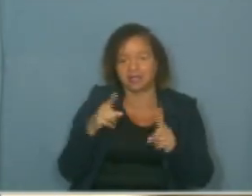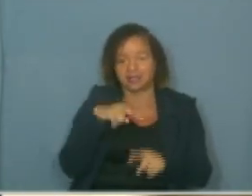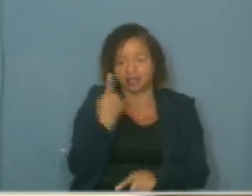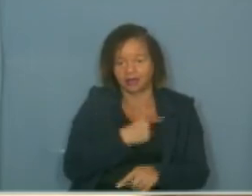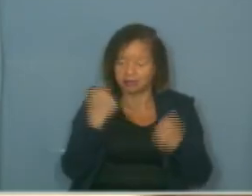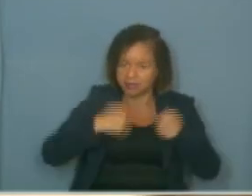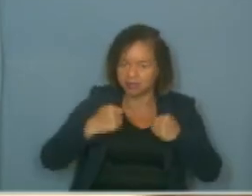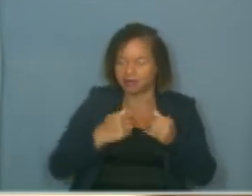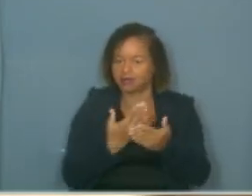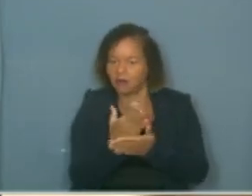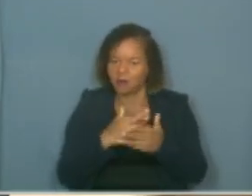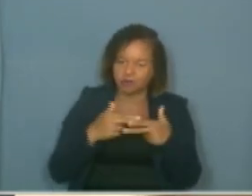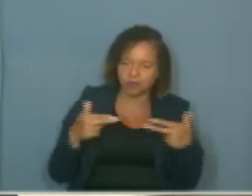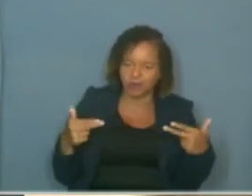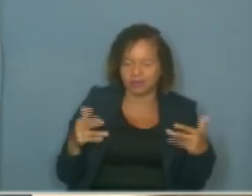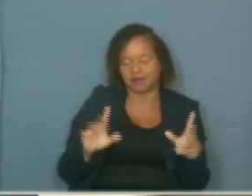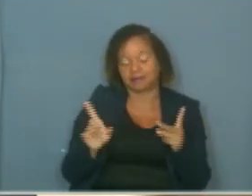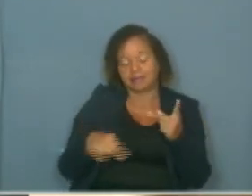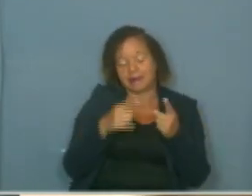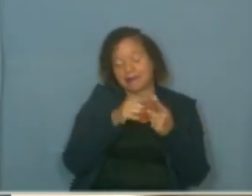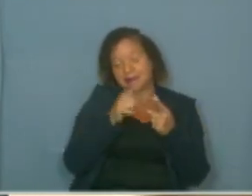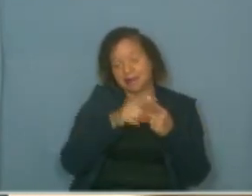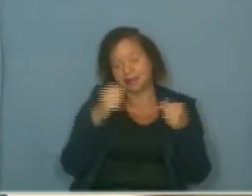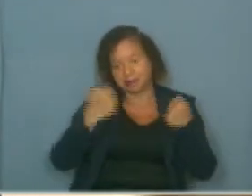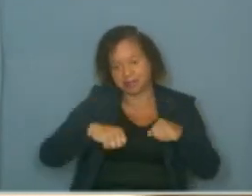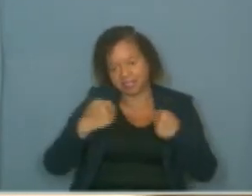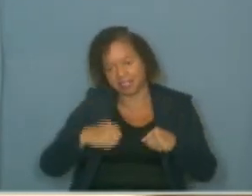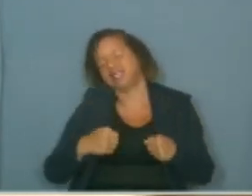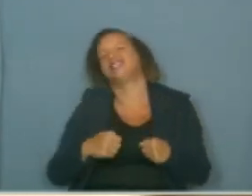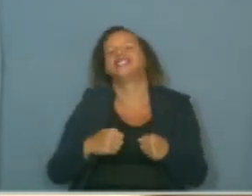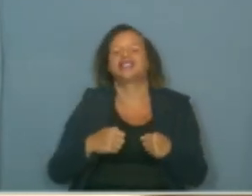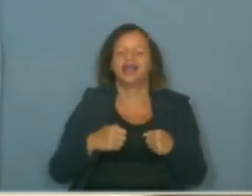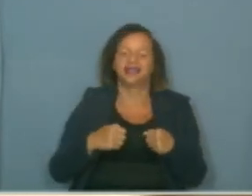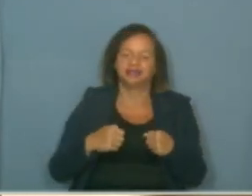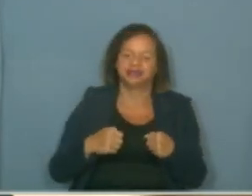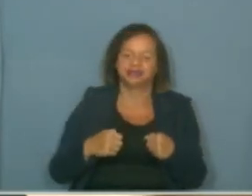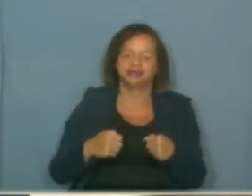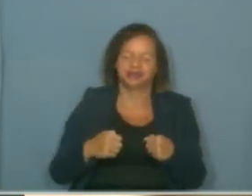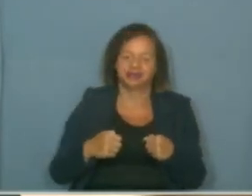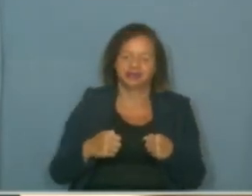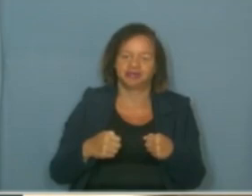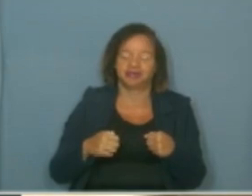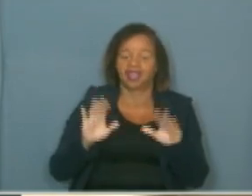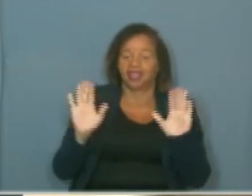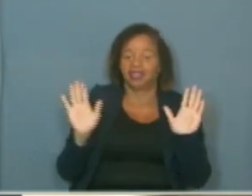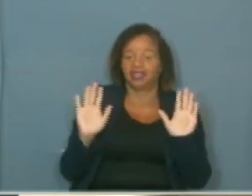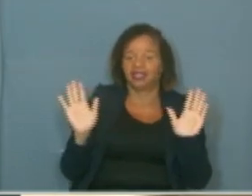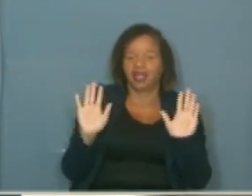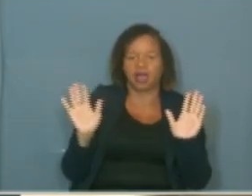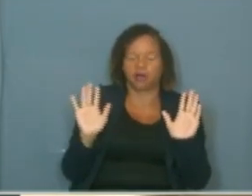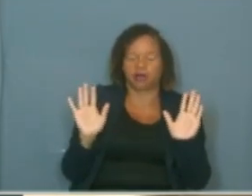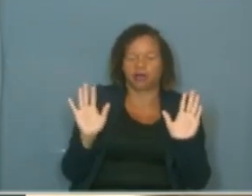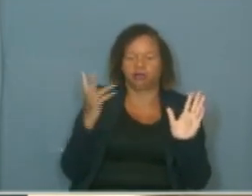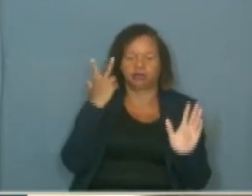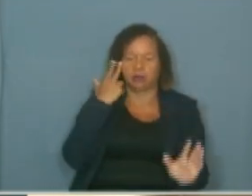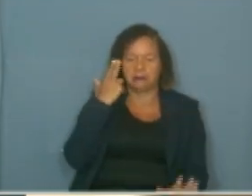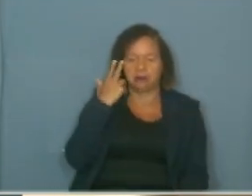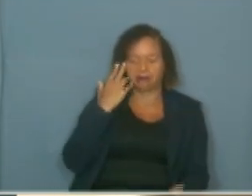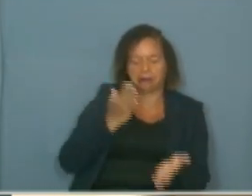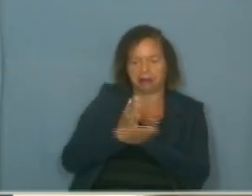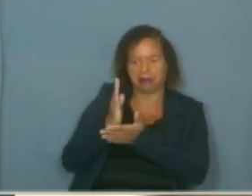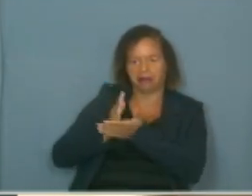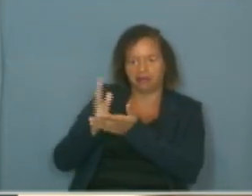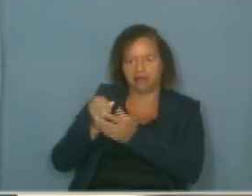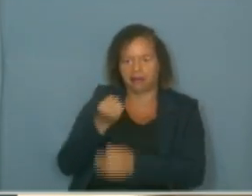precisa de algumas coisas. Primeiro, a gente precisa da sanção. Né? Não é incomum a gente aprovar